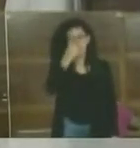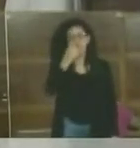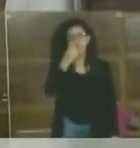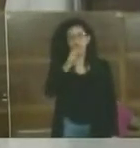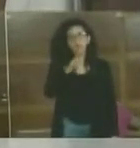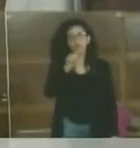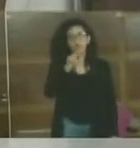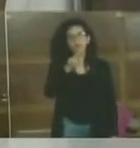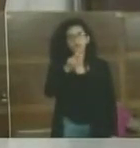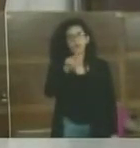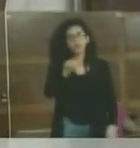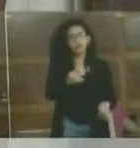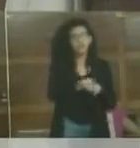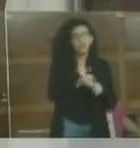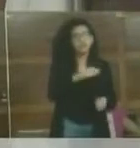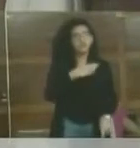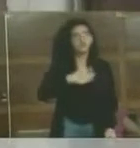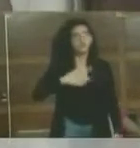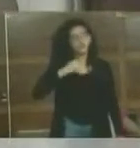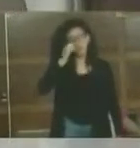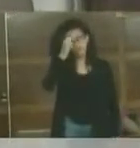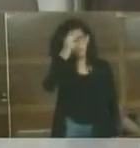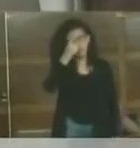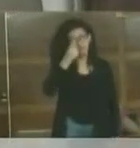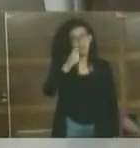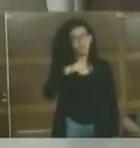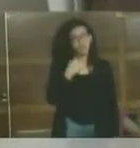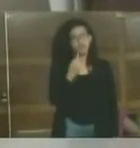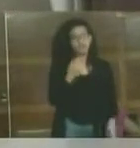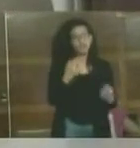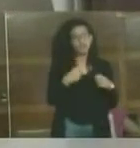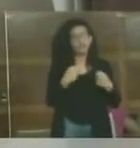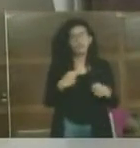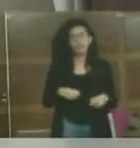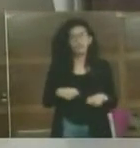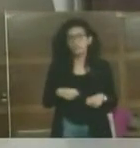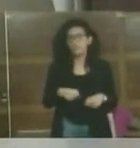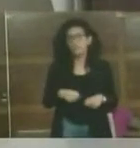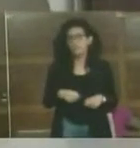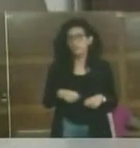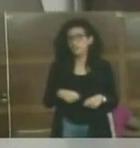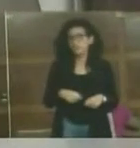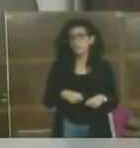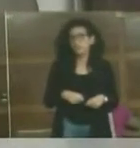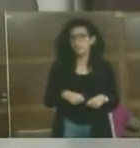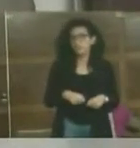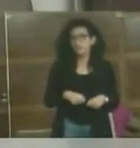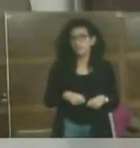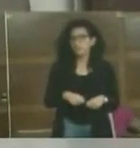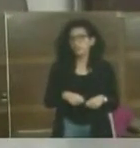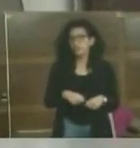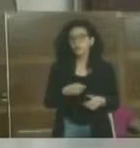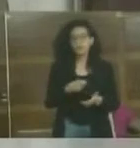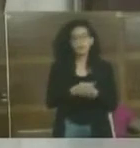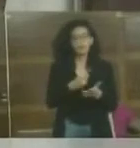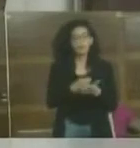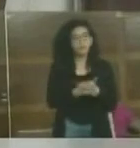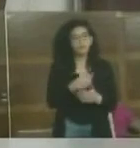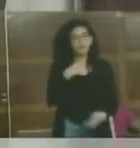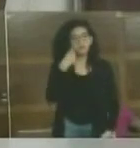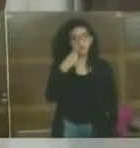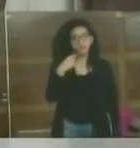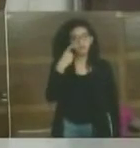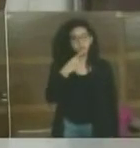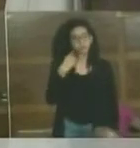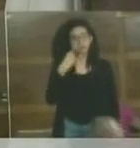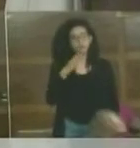Seudino também gostou da ideia, abraçou a ideia. E nós temos esta casa aqui, o dever e a obrigação de cobrar os deputados